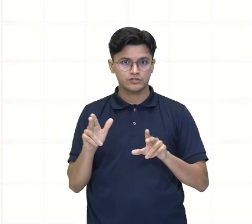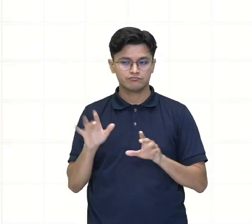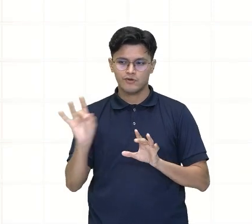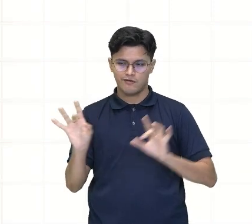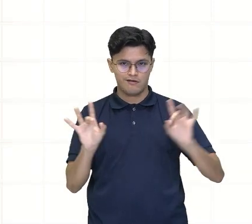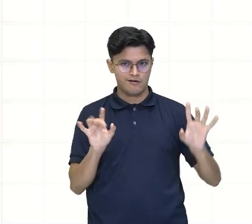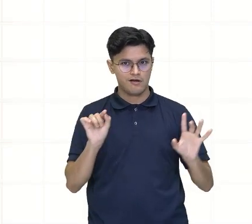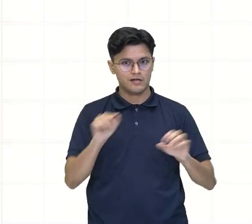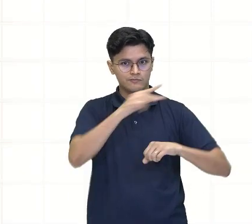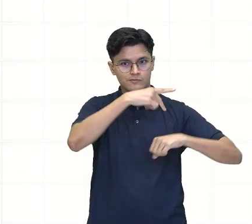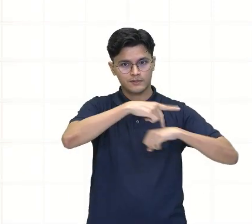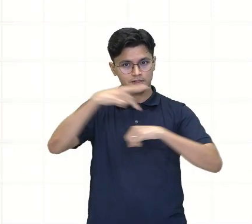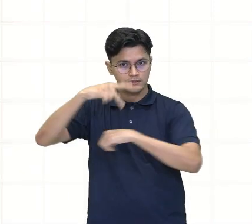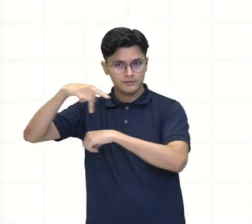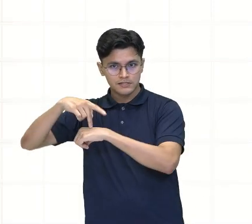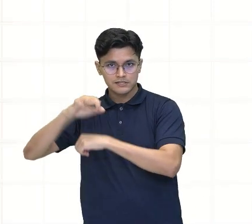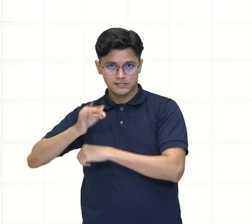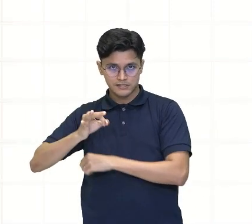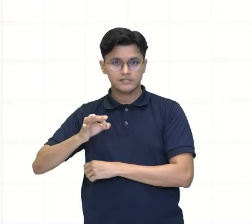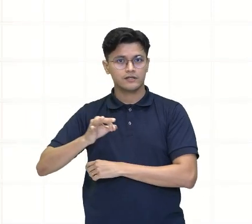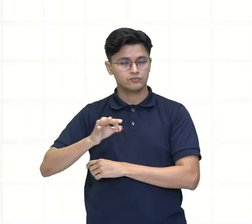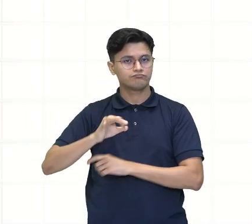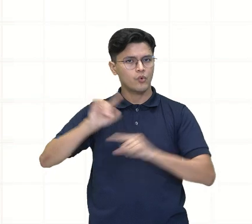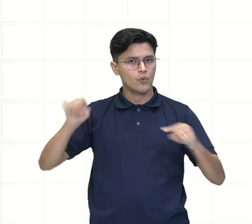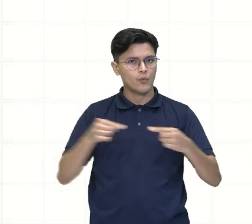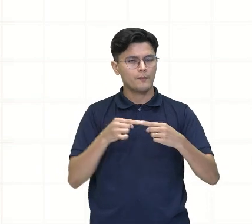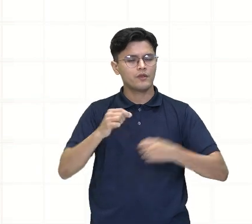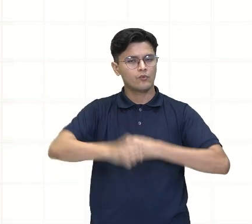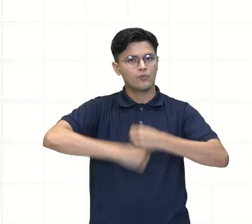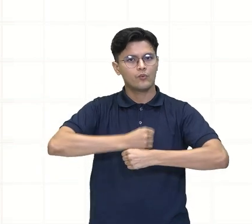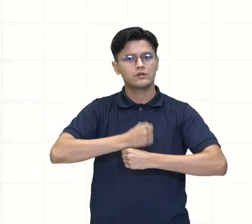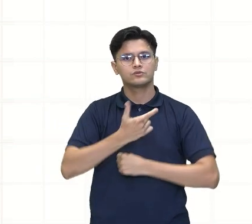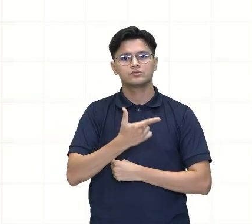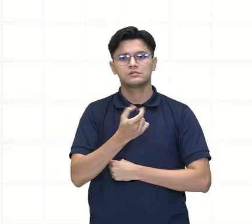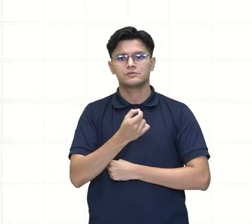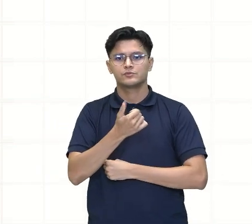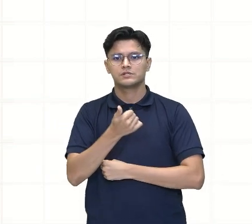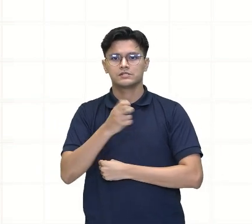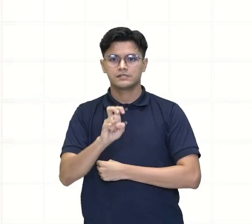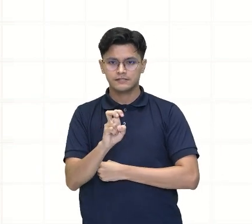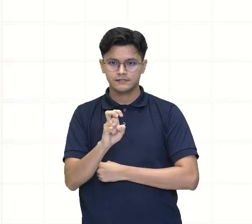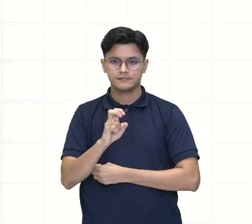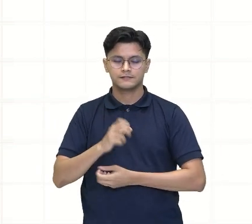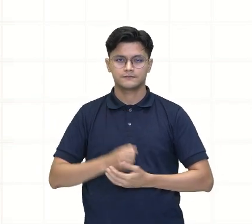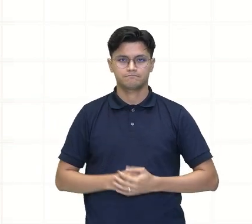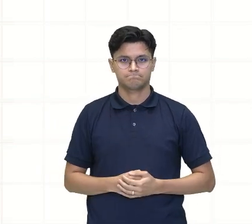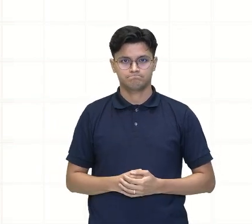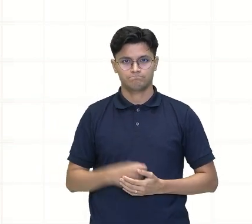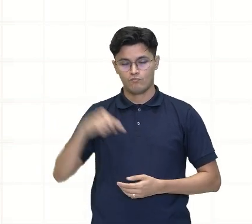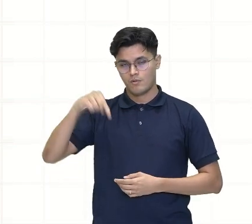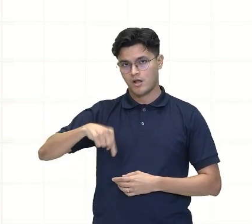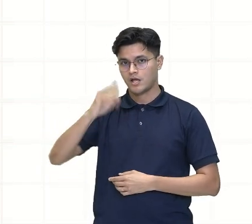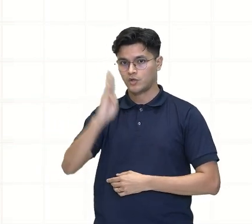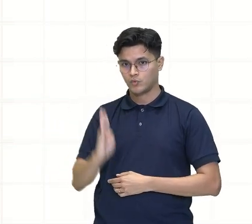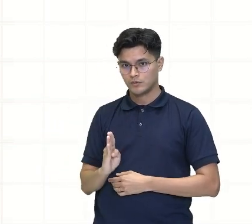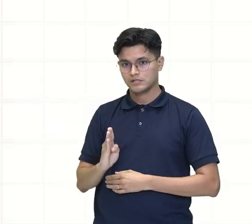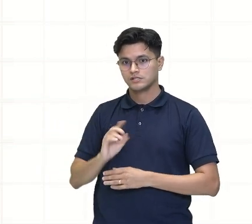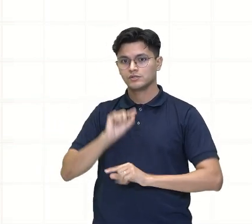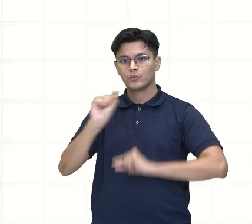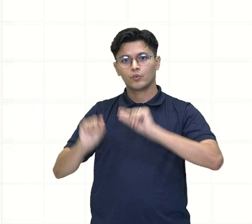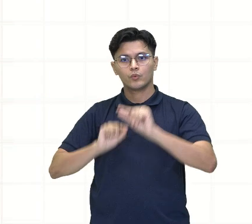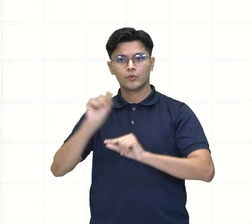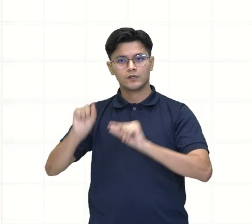ao ano de 2015, né? Então, aí no ano de 2015, gente, o Brasil ocupava aí a posição mais